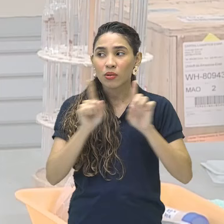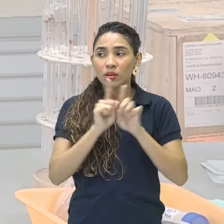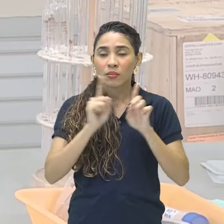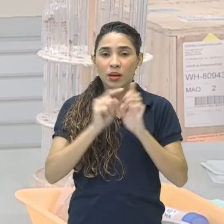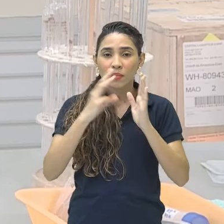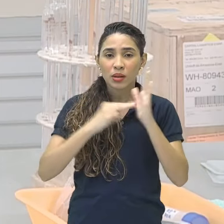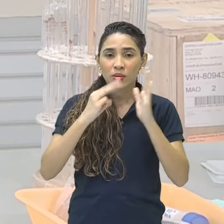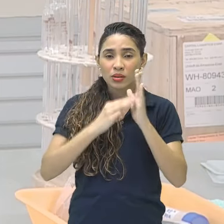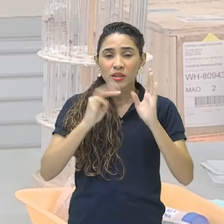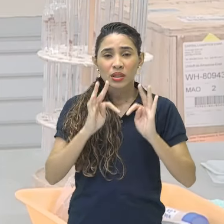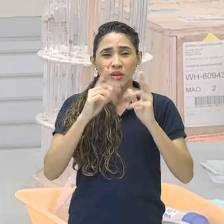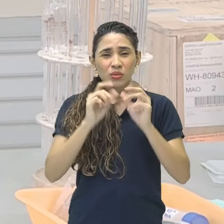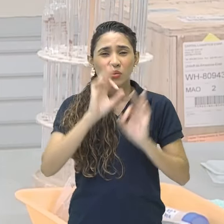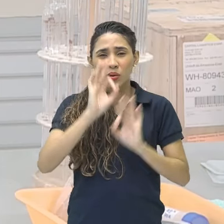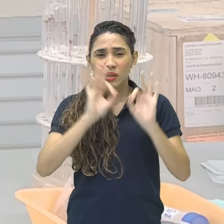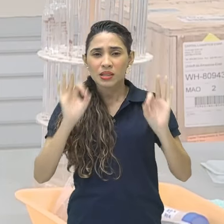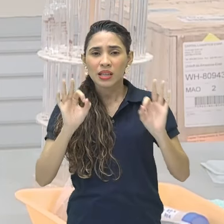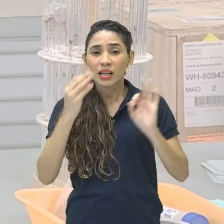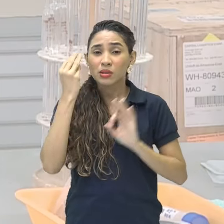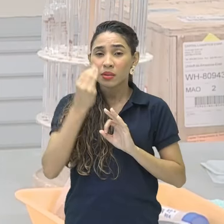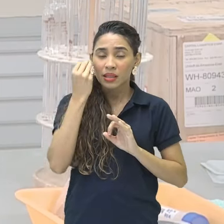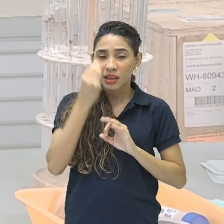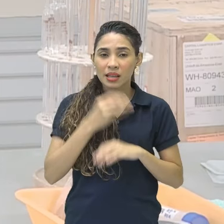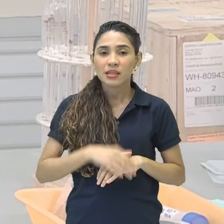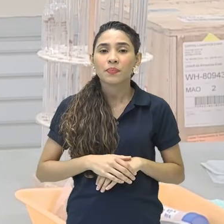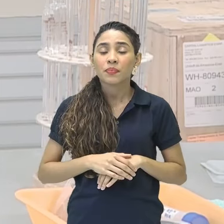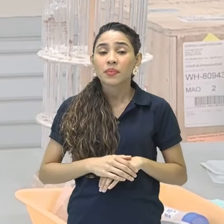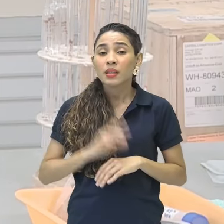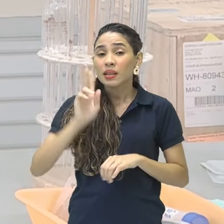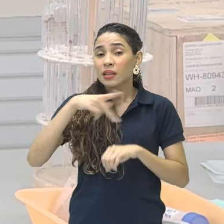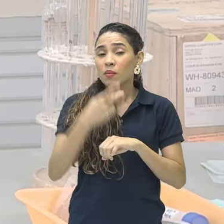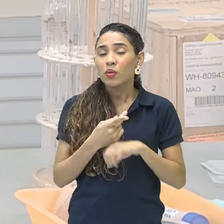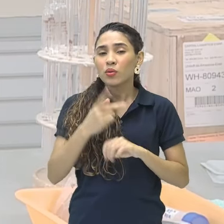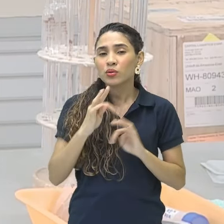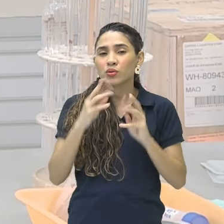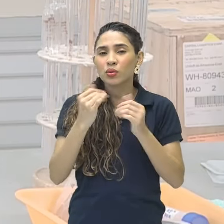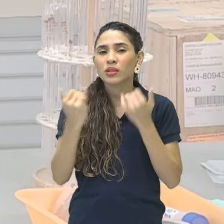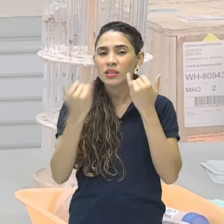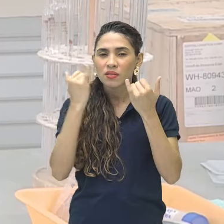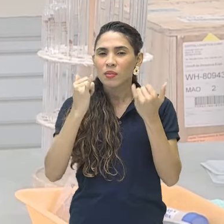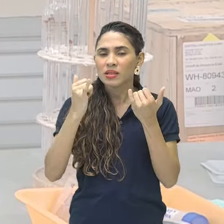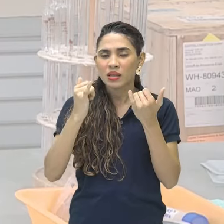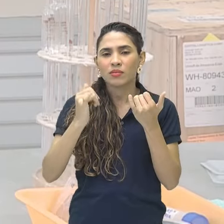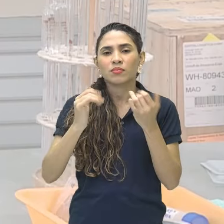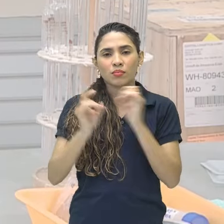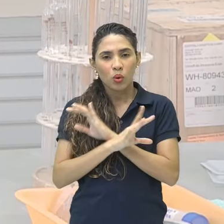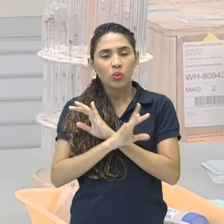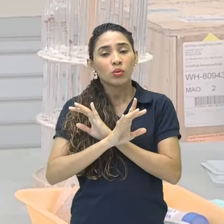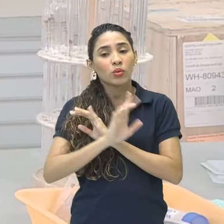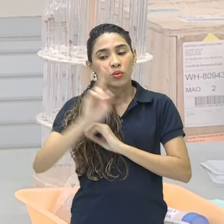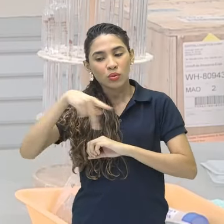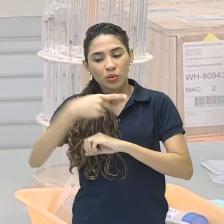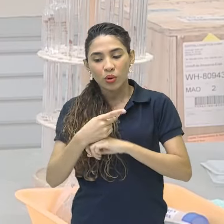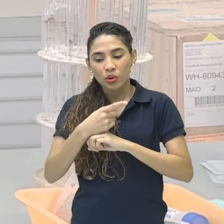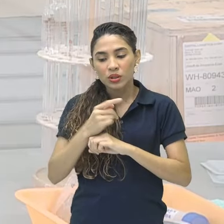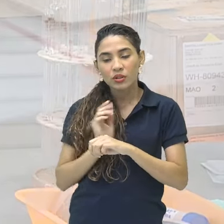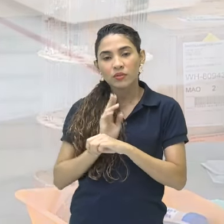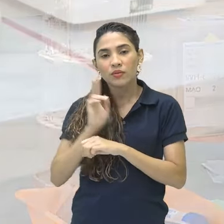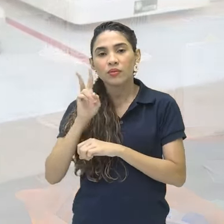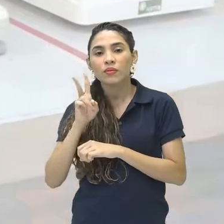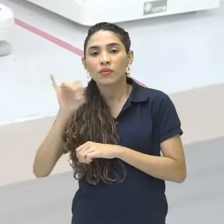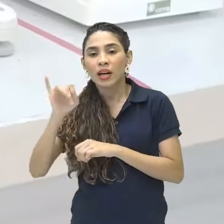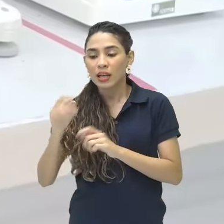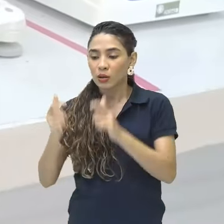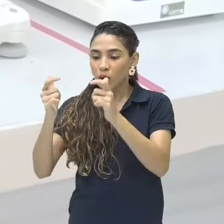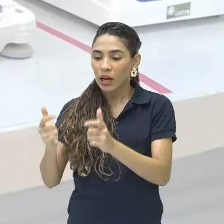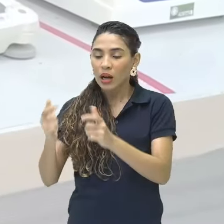metodologia e você planejar o seu experimento, né? E aí depois de ter todas essas informações, que a gente vem aqui para o laboratório.